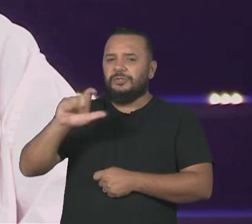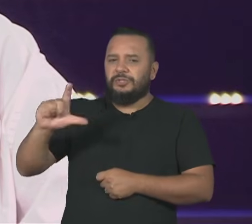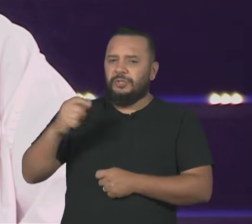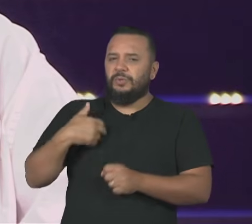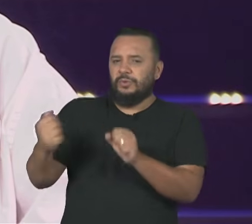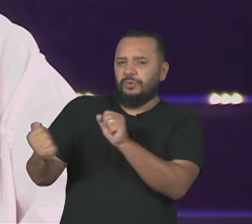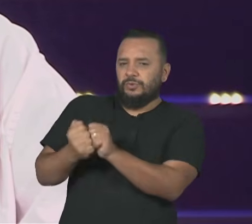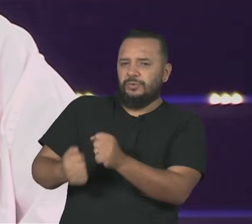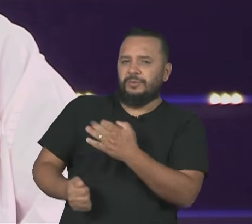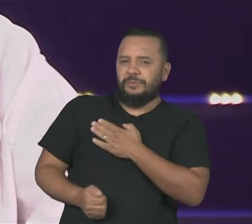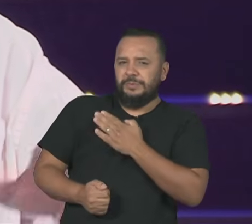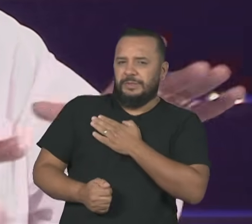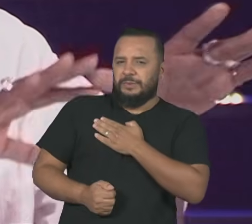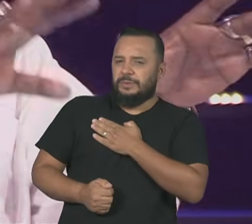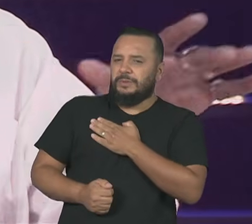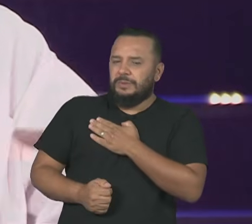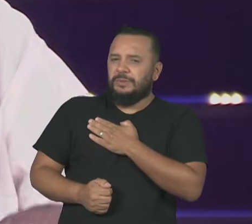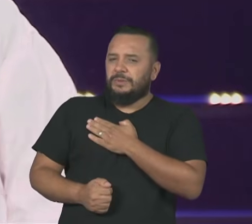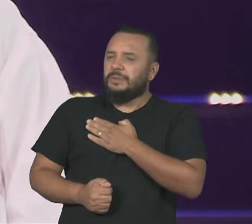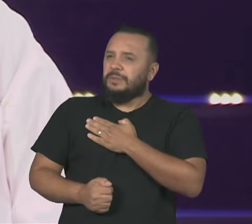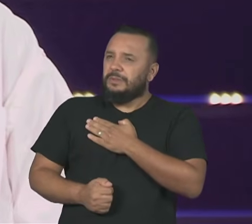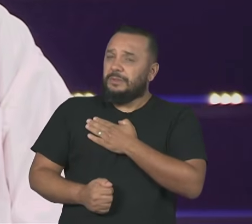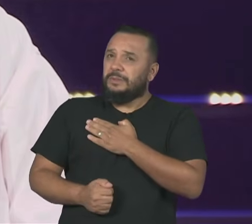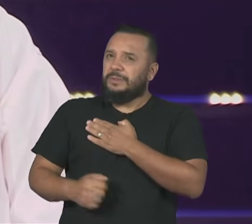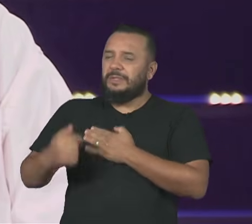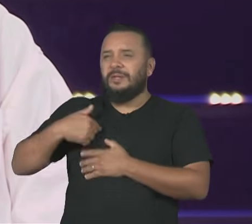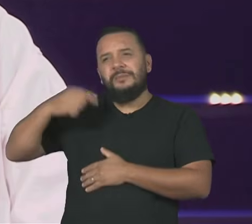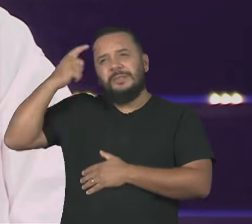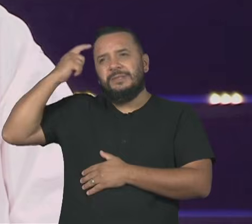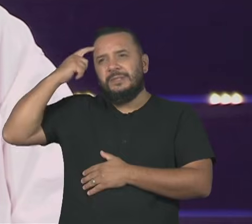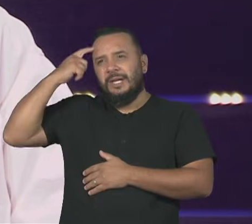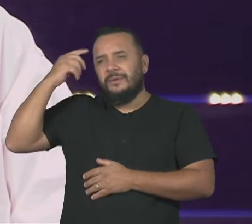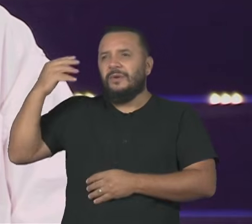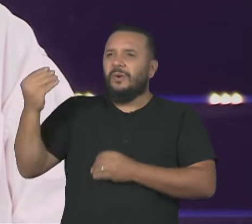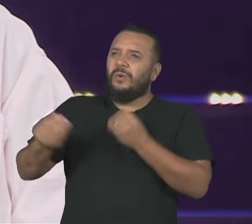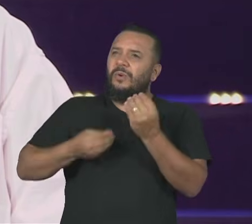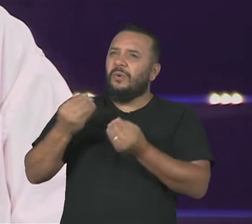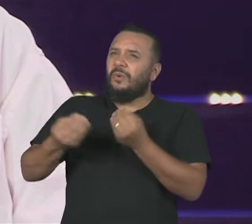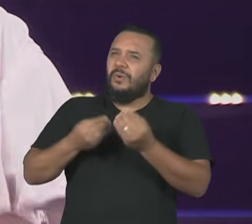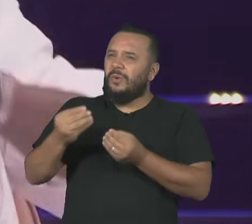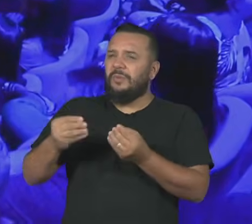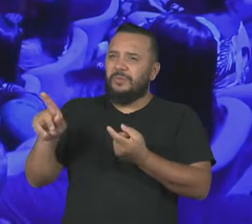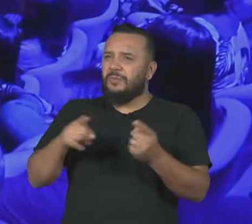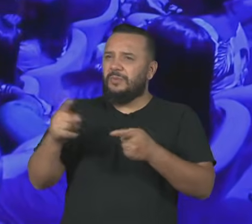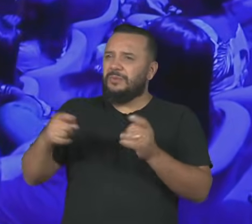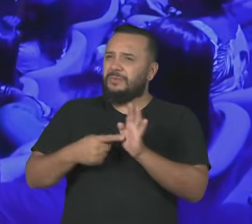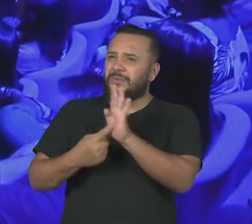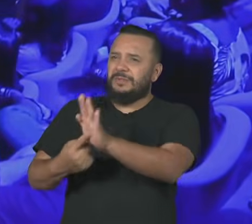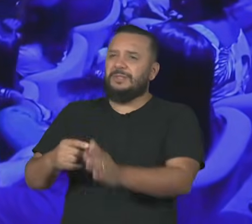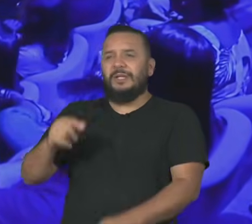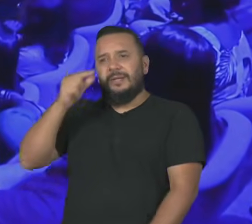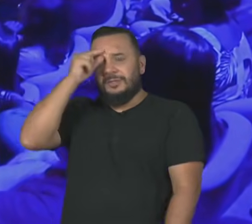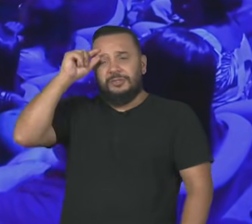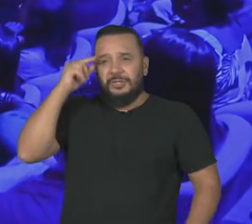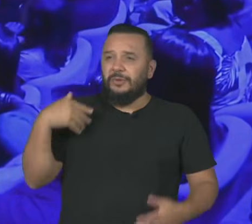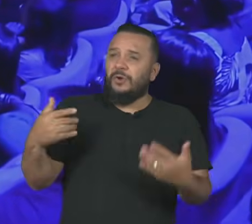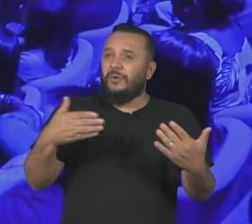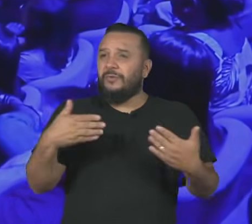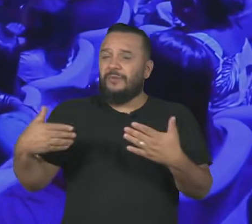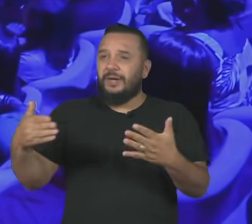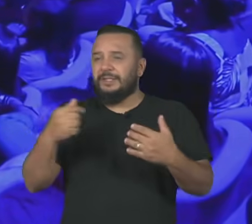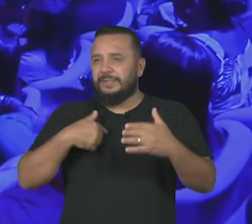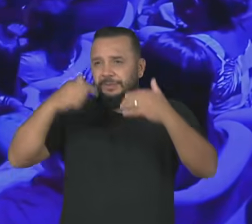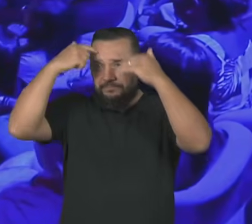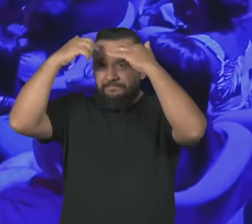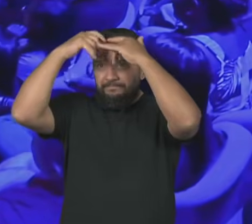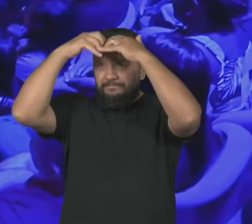lado. E aí as pessoas jantando e eu só pensava, como que eu vou mostrar aquela música pro Gil? E a conversa acontecendo e a minha cabeça só